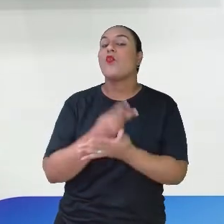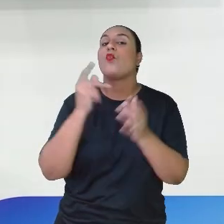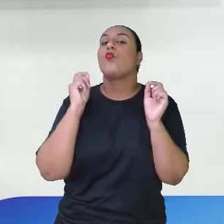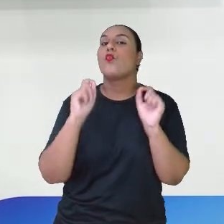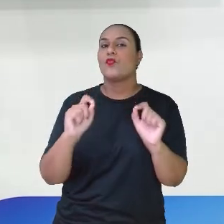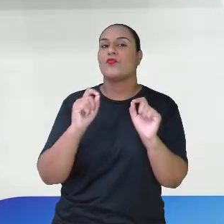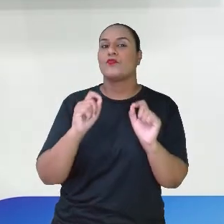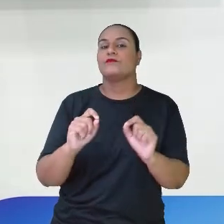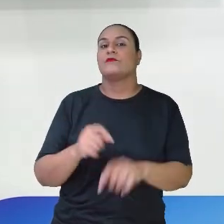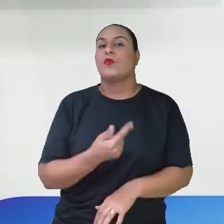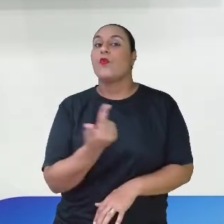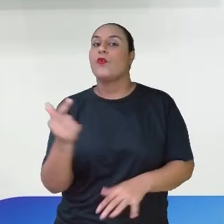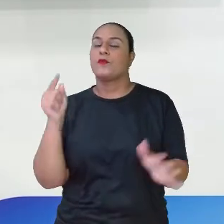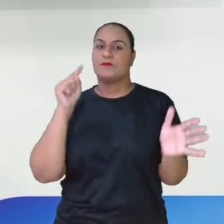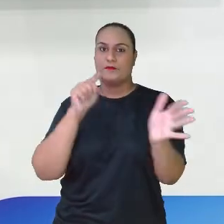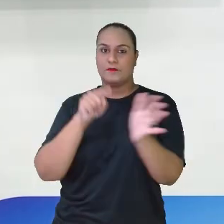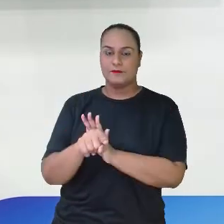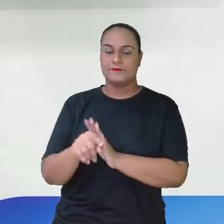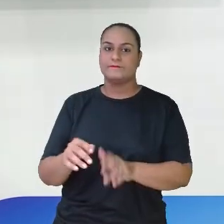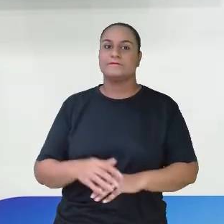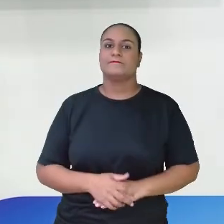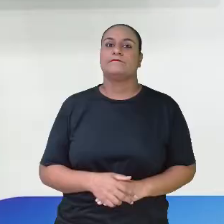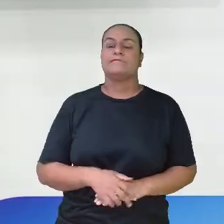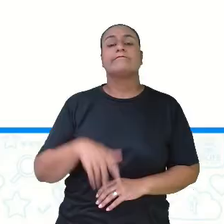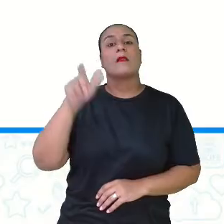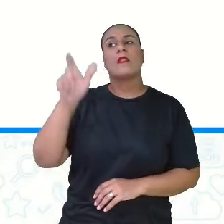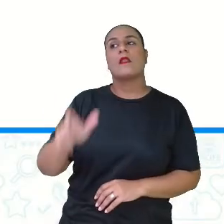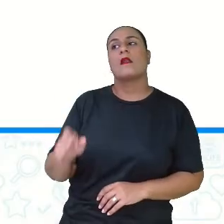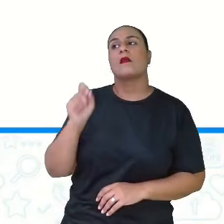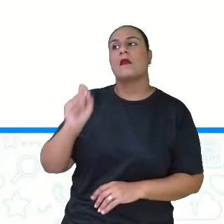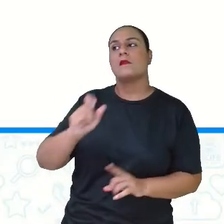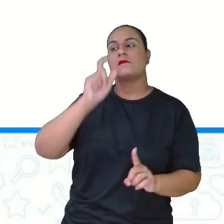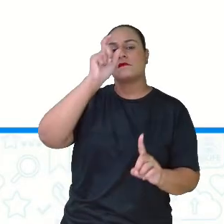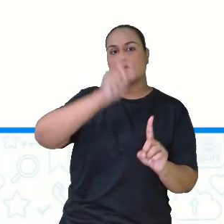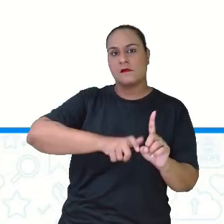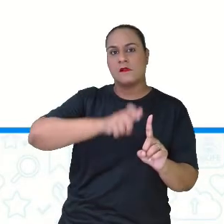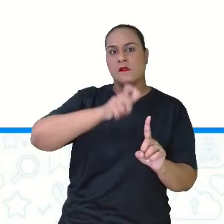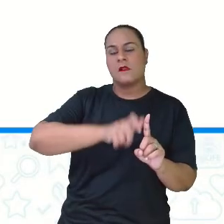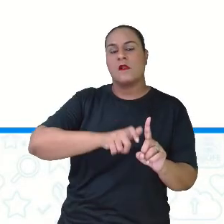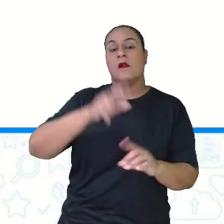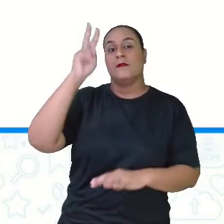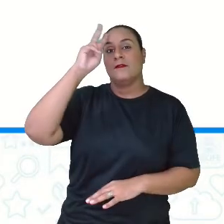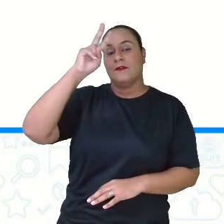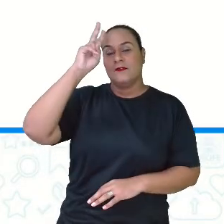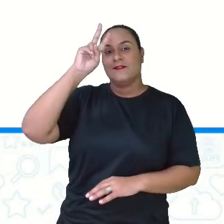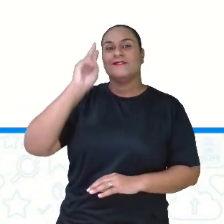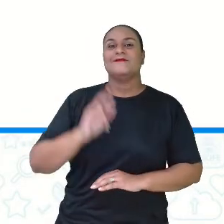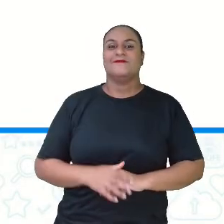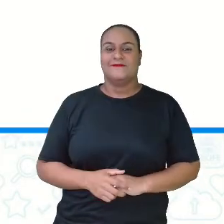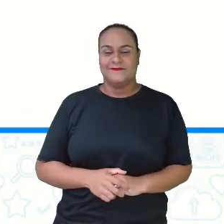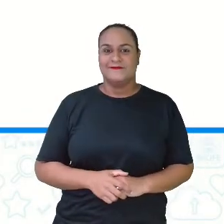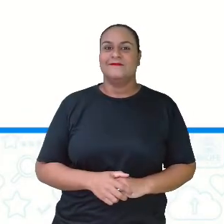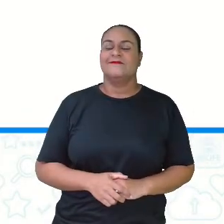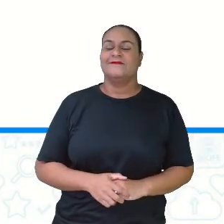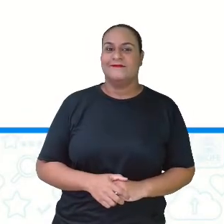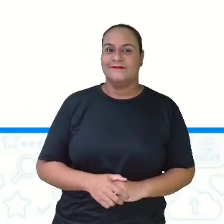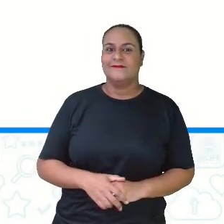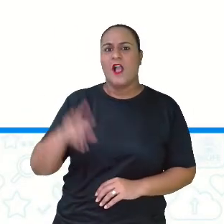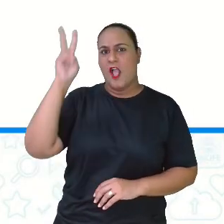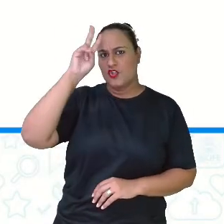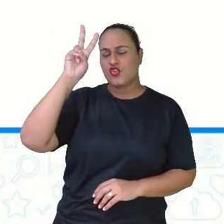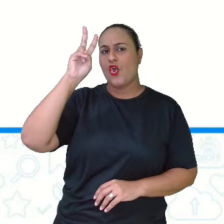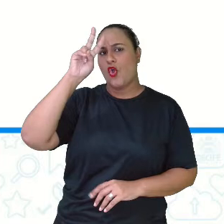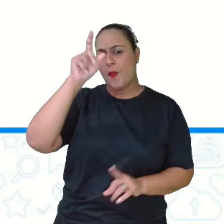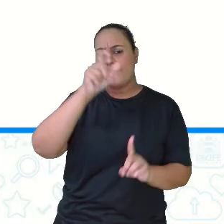aí, outra perguntinha, tá? Quem são os personagens da história? Essa história tem personagens,